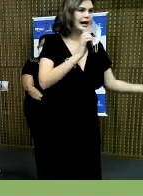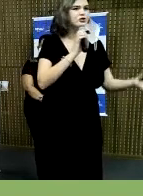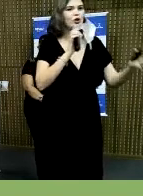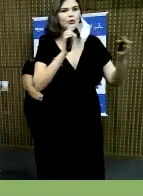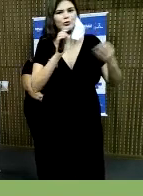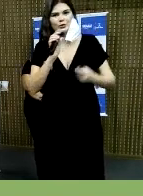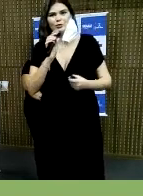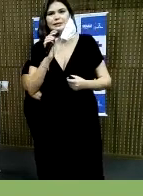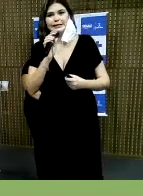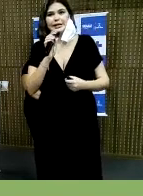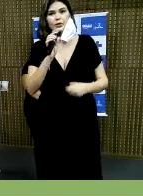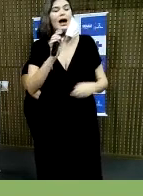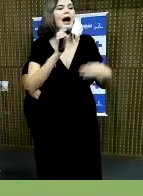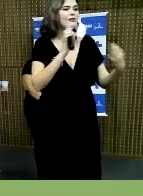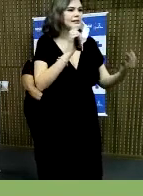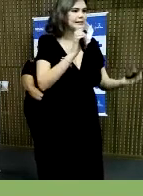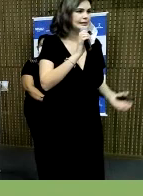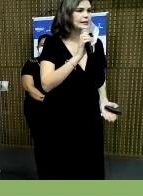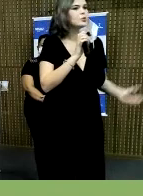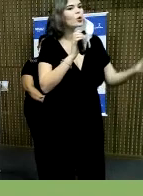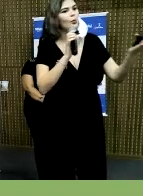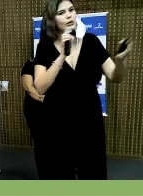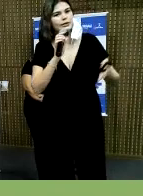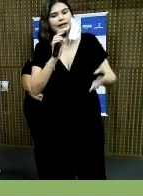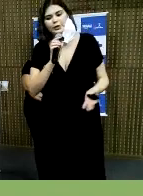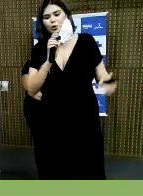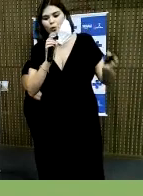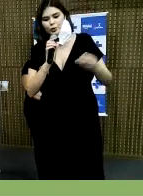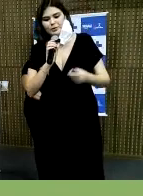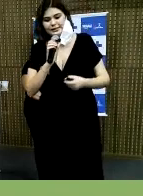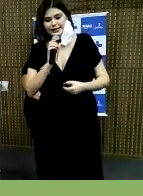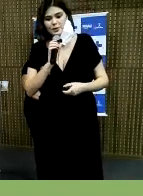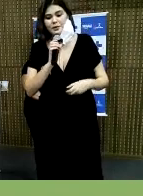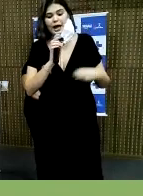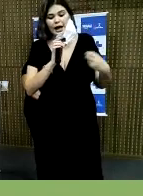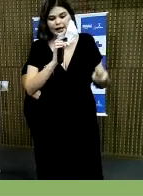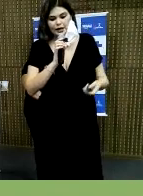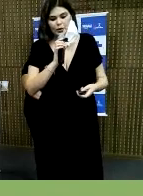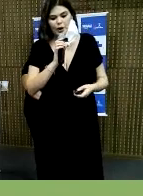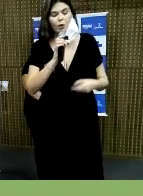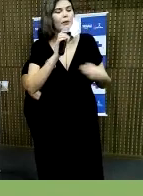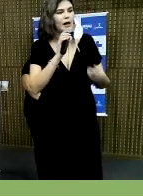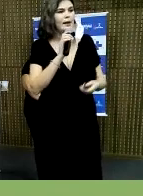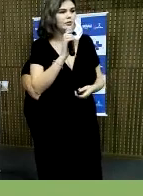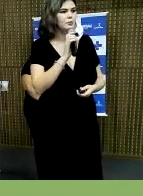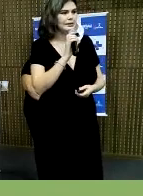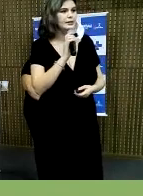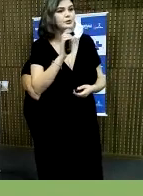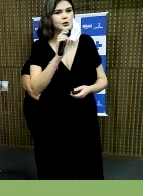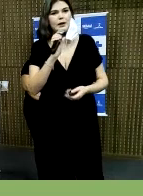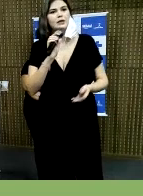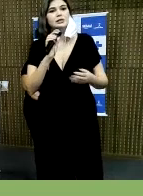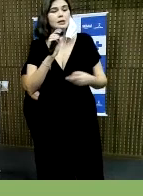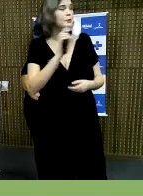na unidade, como no domicílio, a vacinação, como na unidade, como no domicílio, e o acompanhamento de